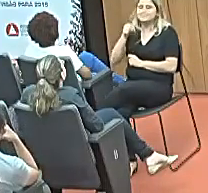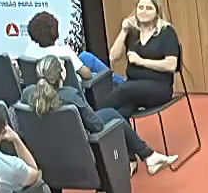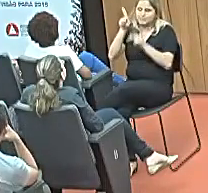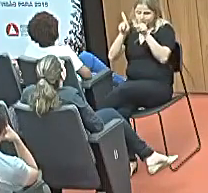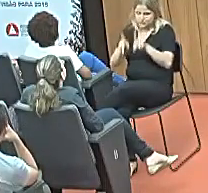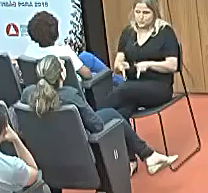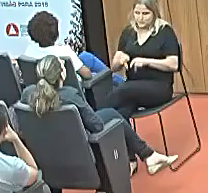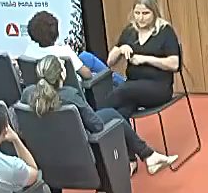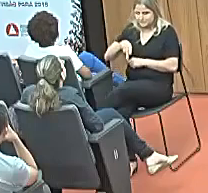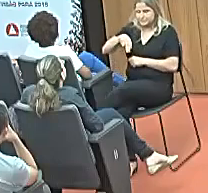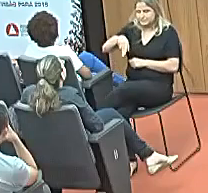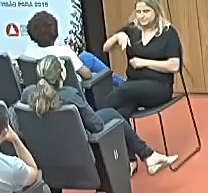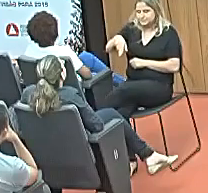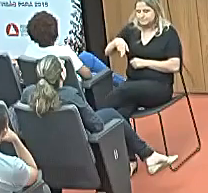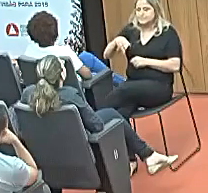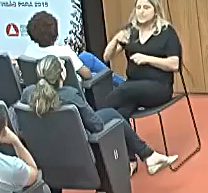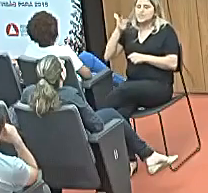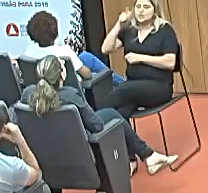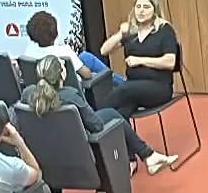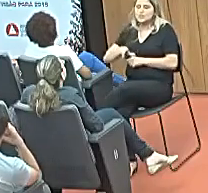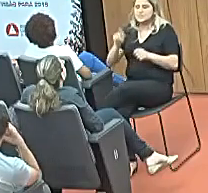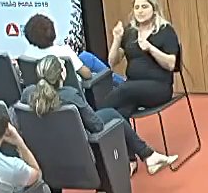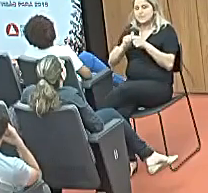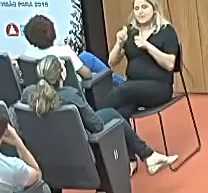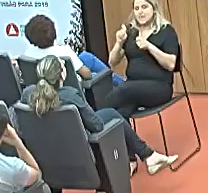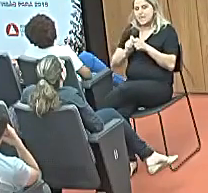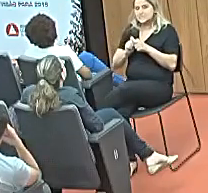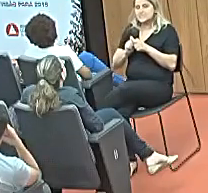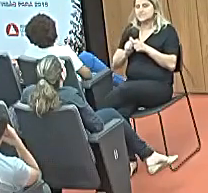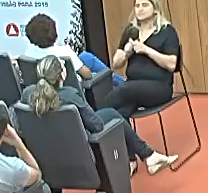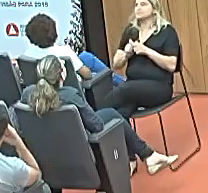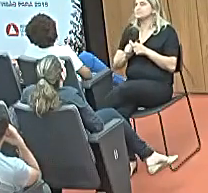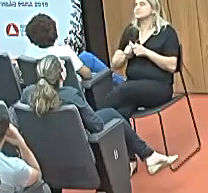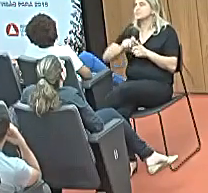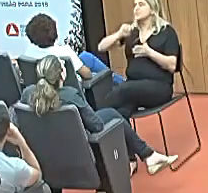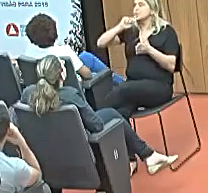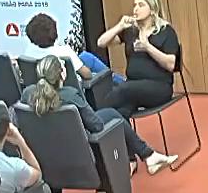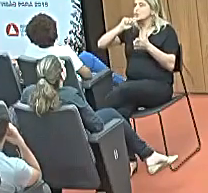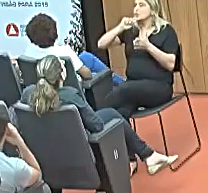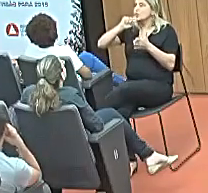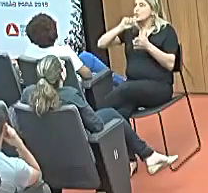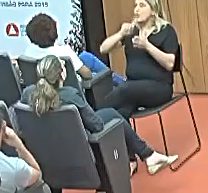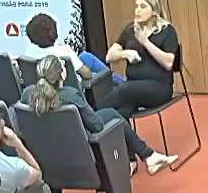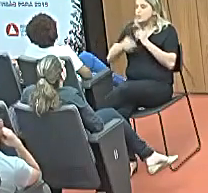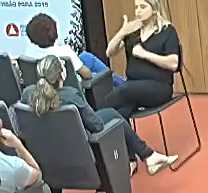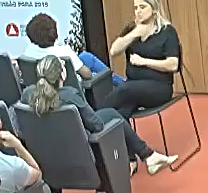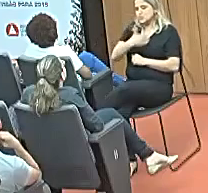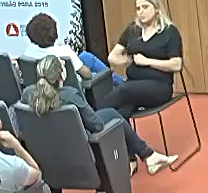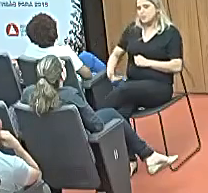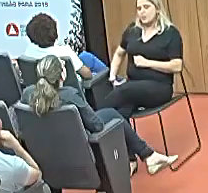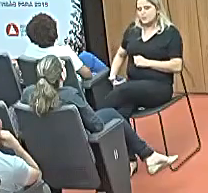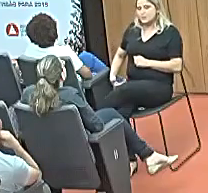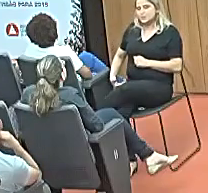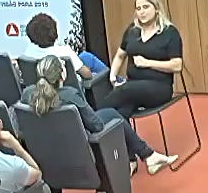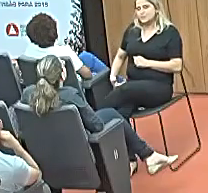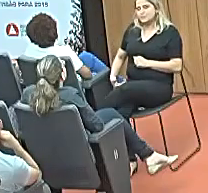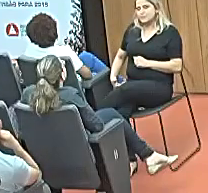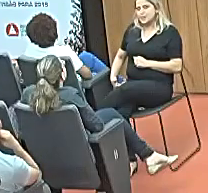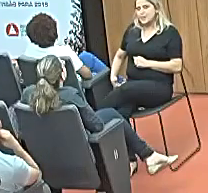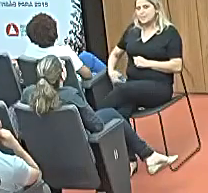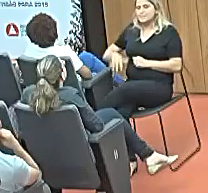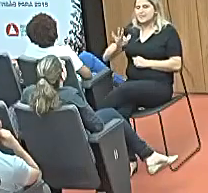assegurar a realização de concursos públicos para fiscal de transporte no